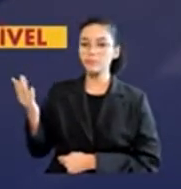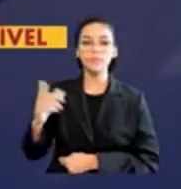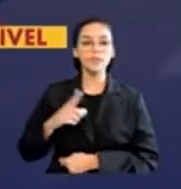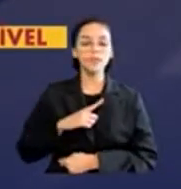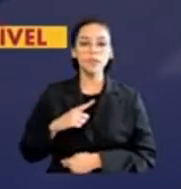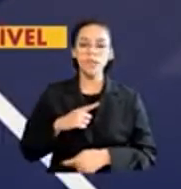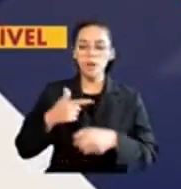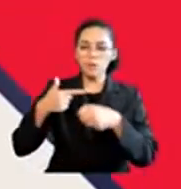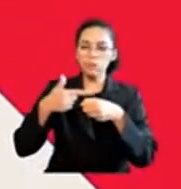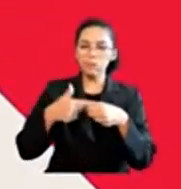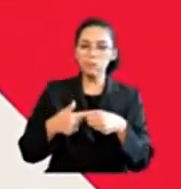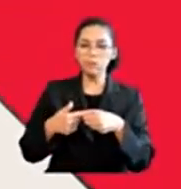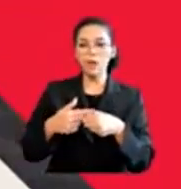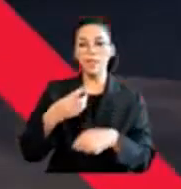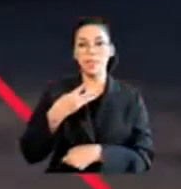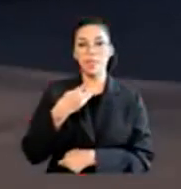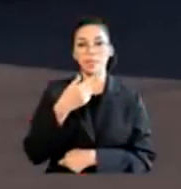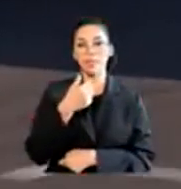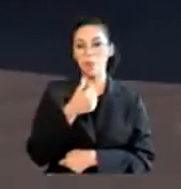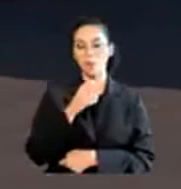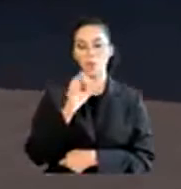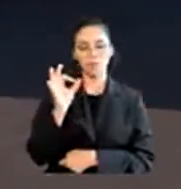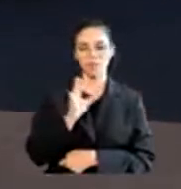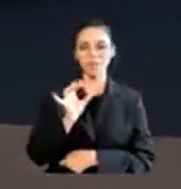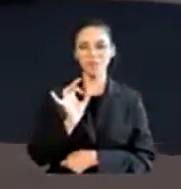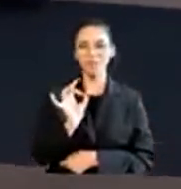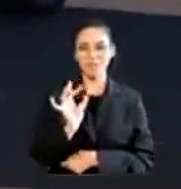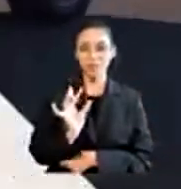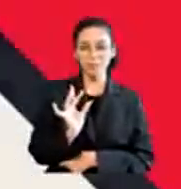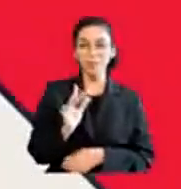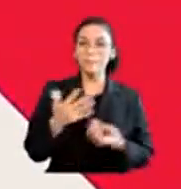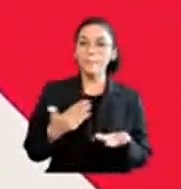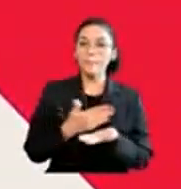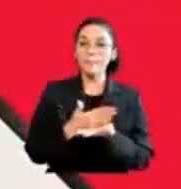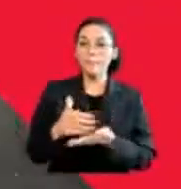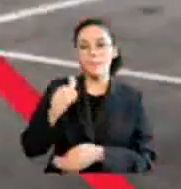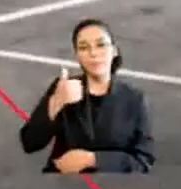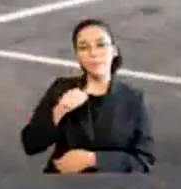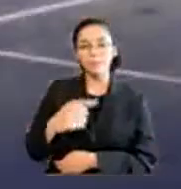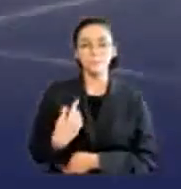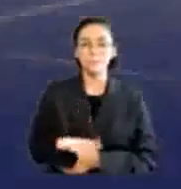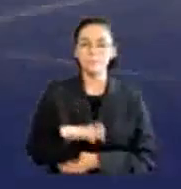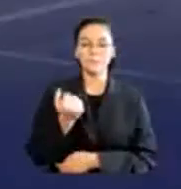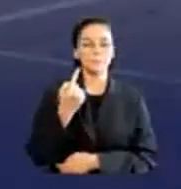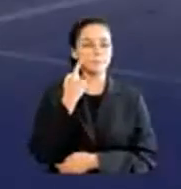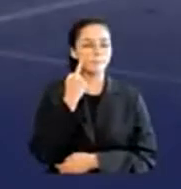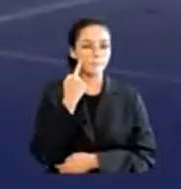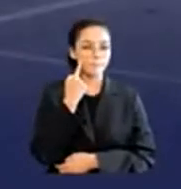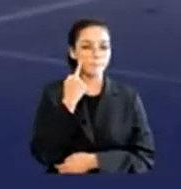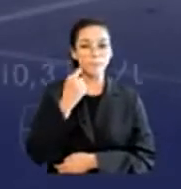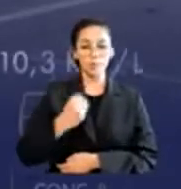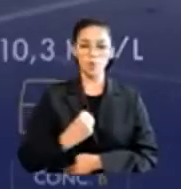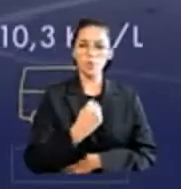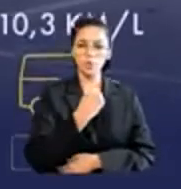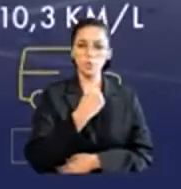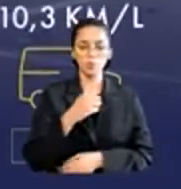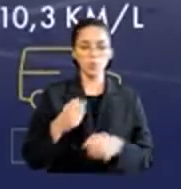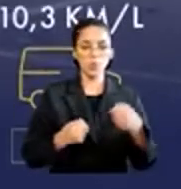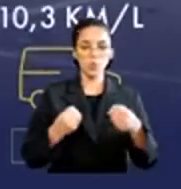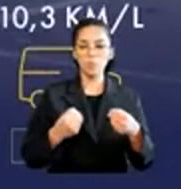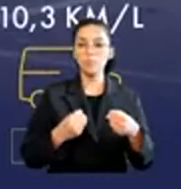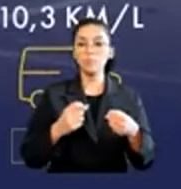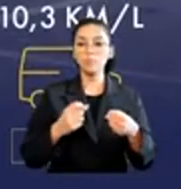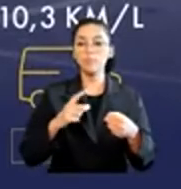representa 30%. Para começar essa análise, vamos destacar aqui que o Scudo faz mais de 12 km por